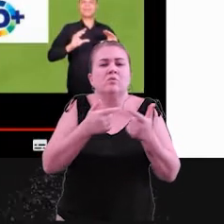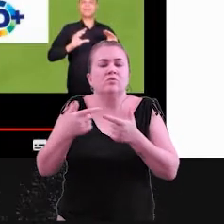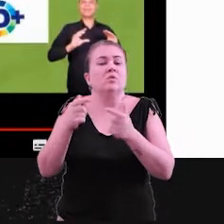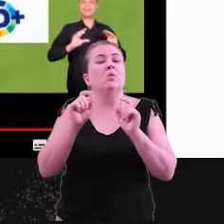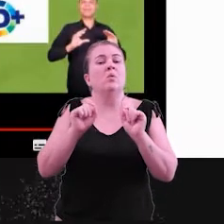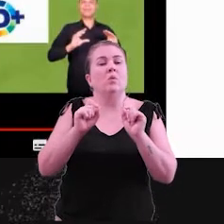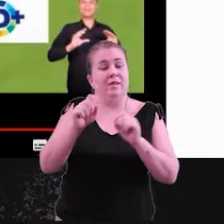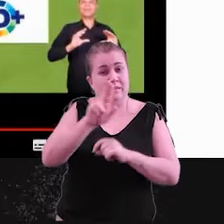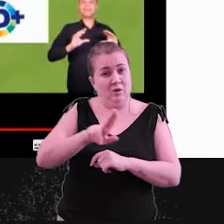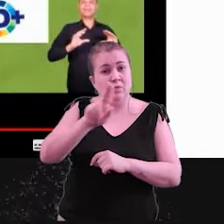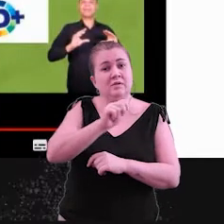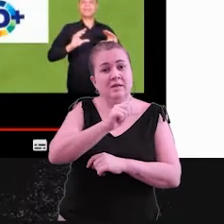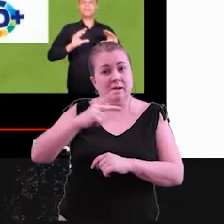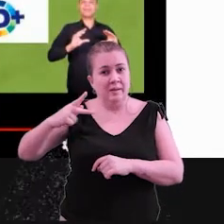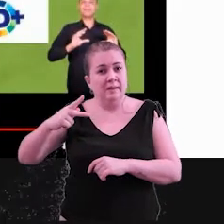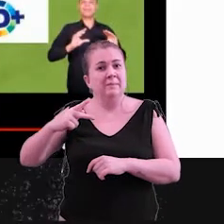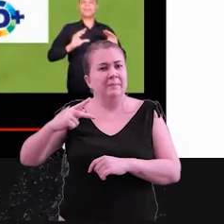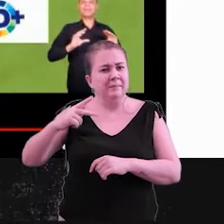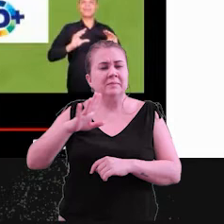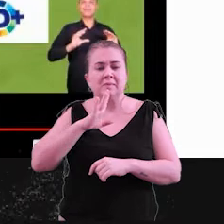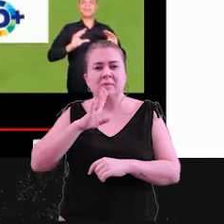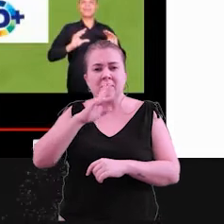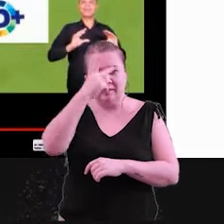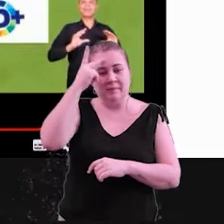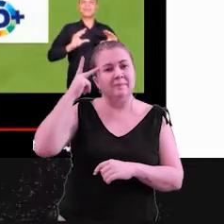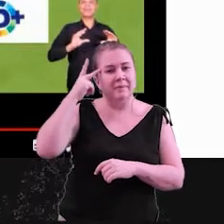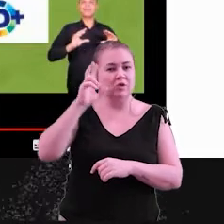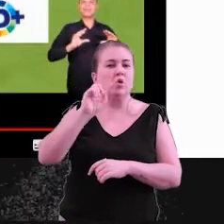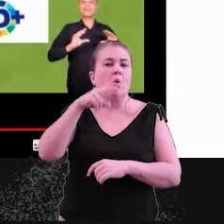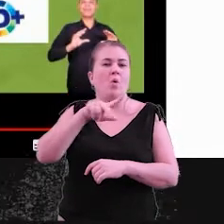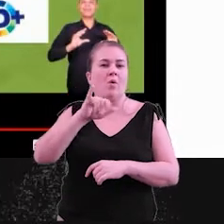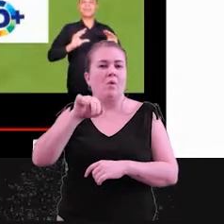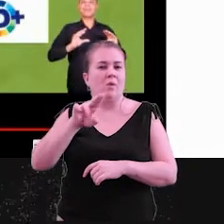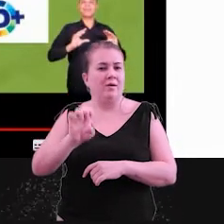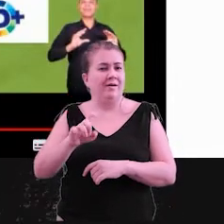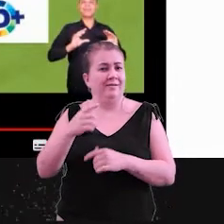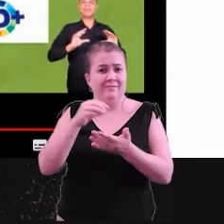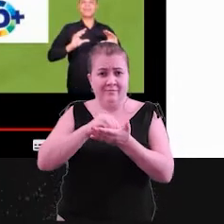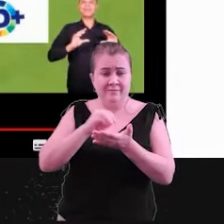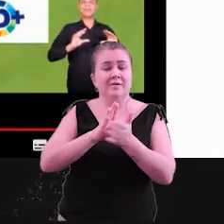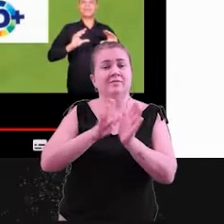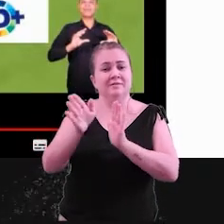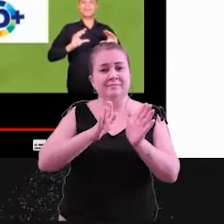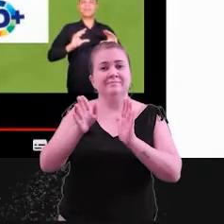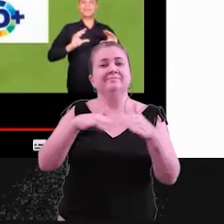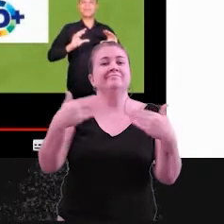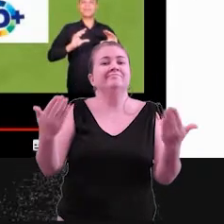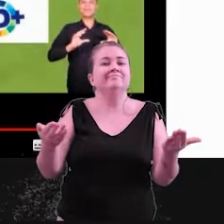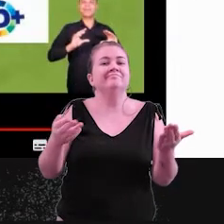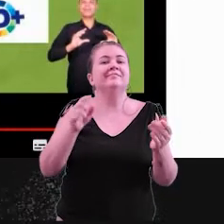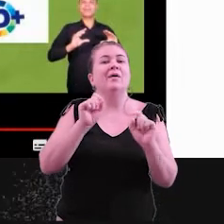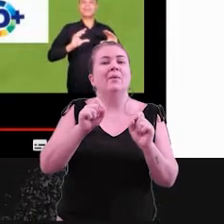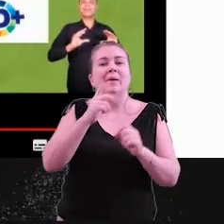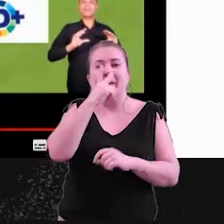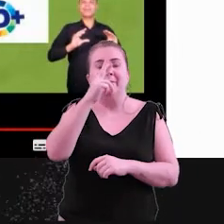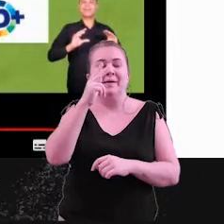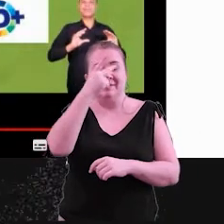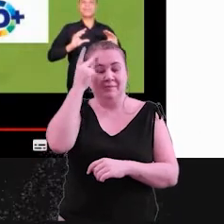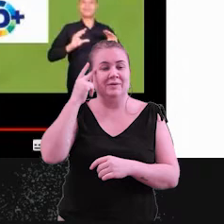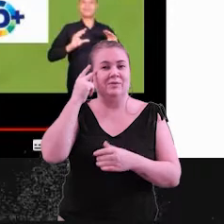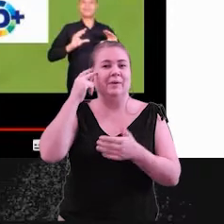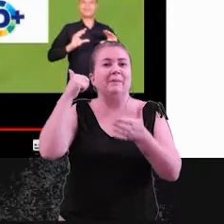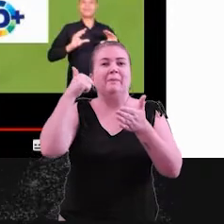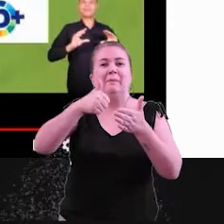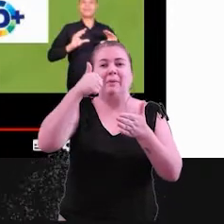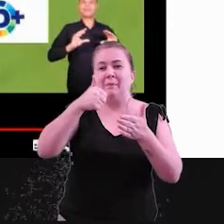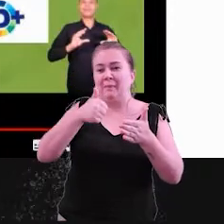um aplicativo para conhecer pessoas online, não são nada acessíveis. Então, ele sai dando like em geral, não